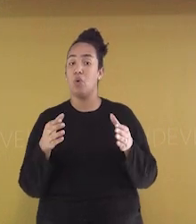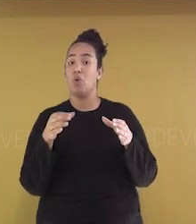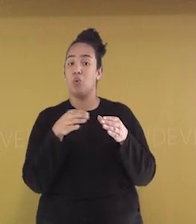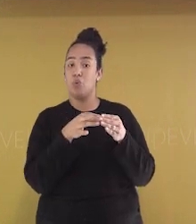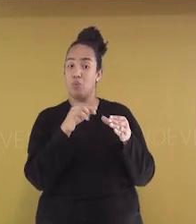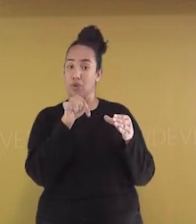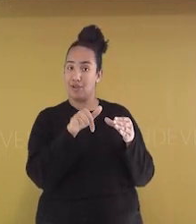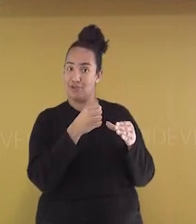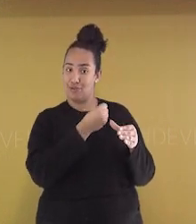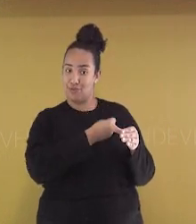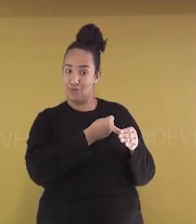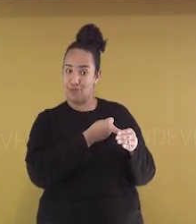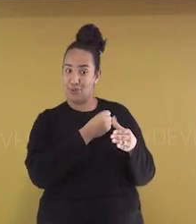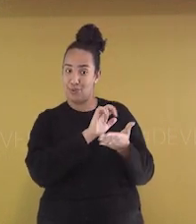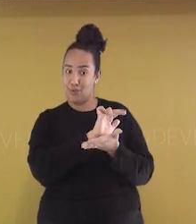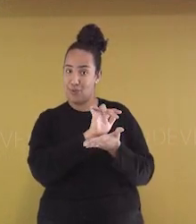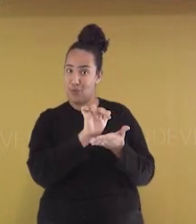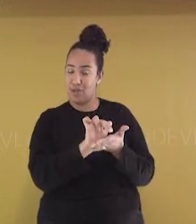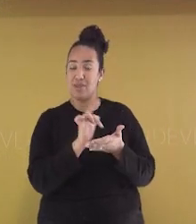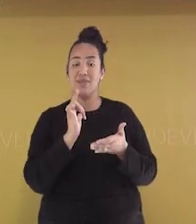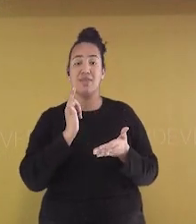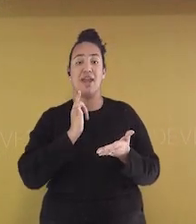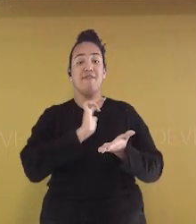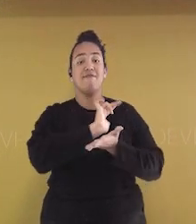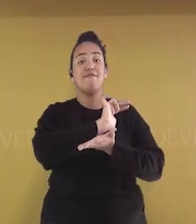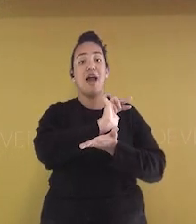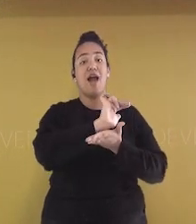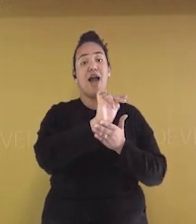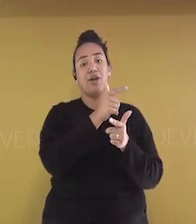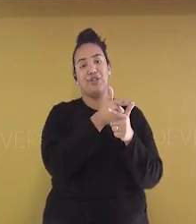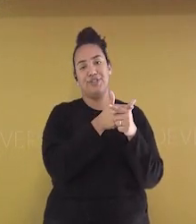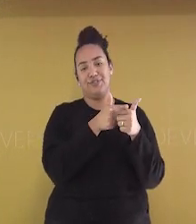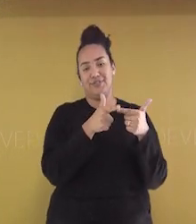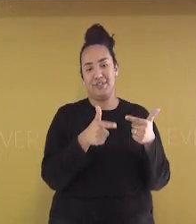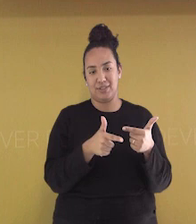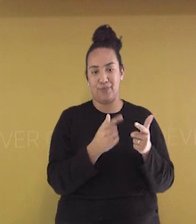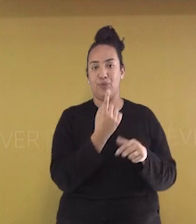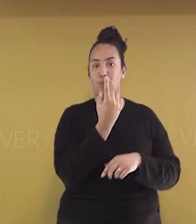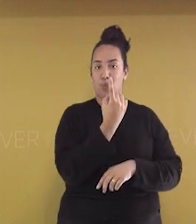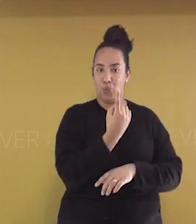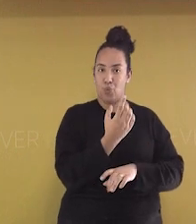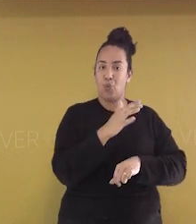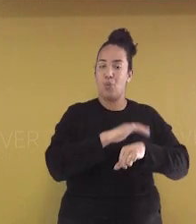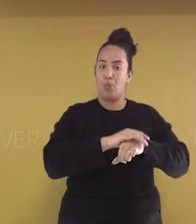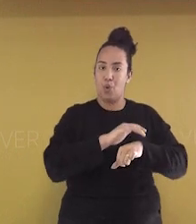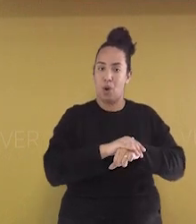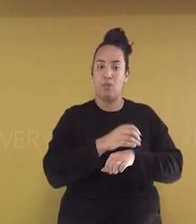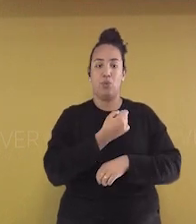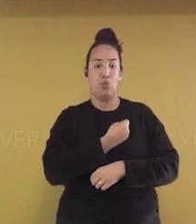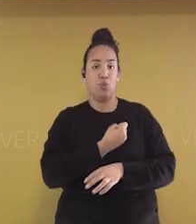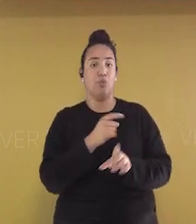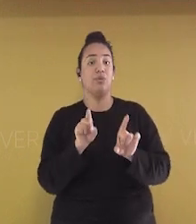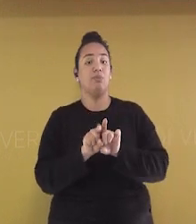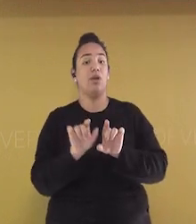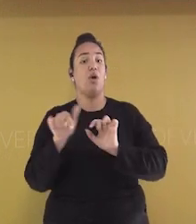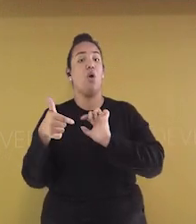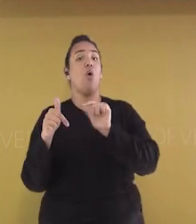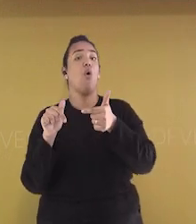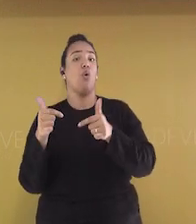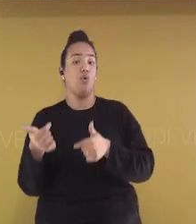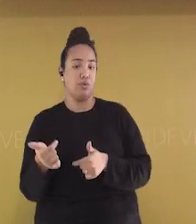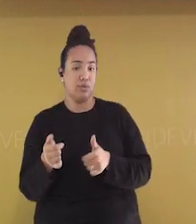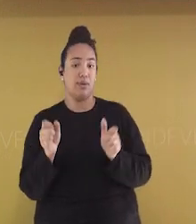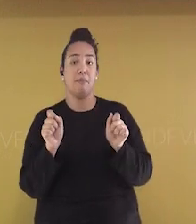aqueles que possuem mais divisores, além do 1 e dele mesmo. E, além disso, eles são formados